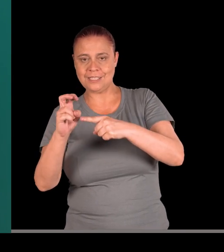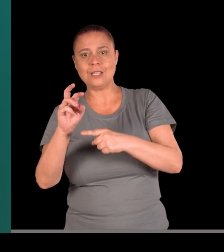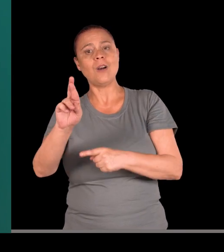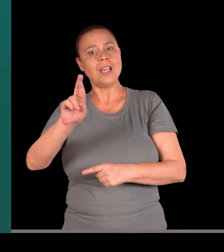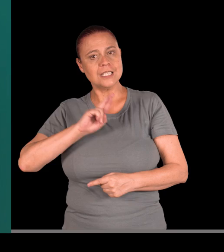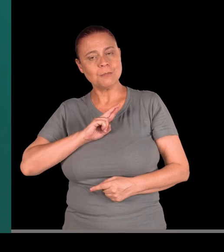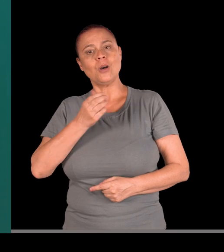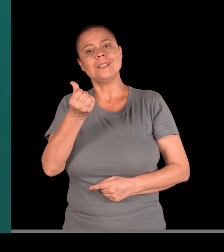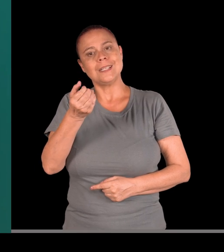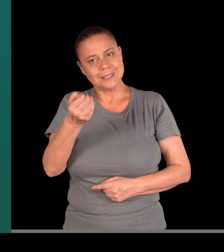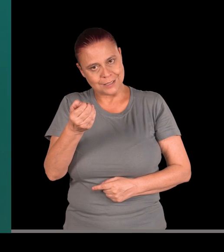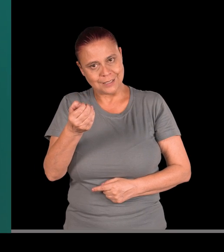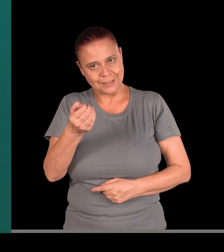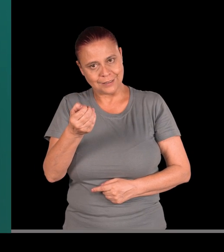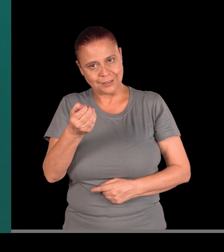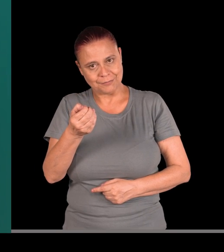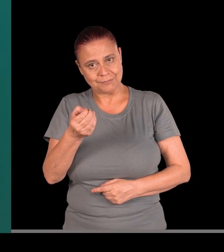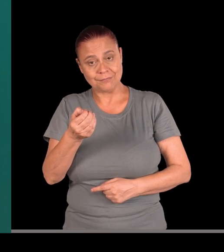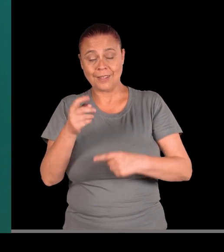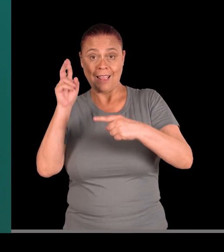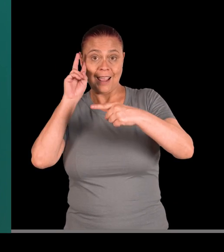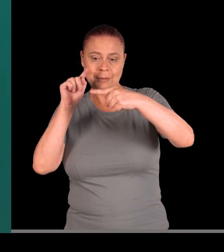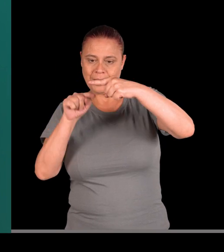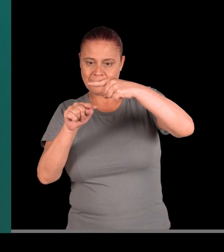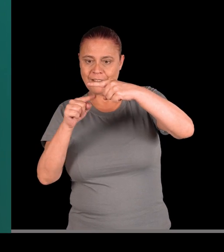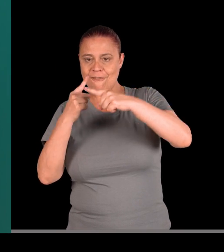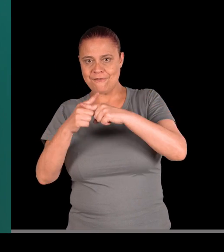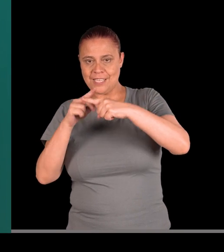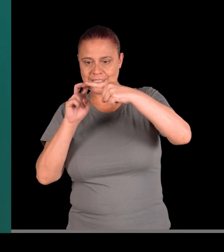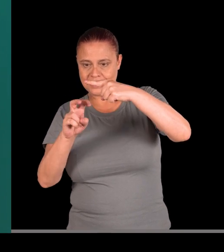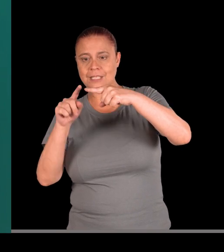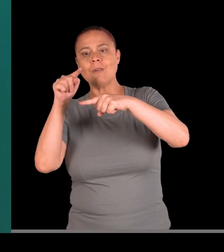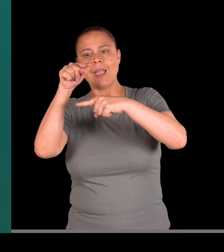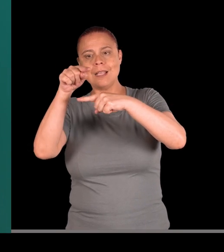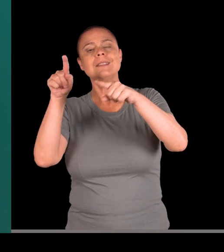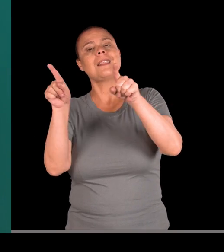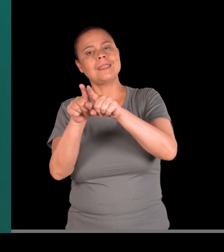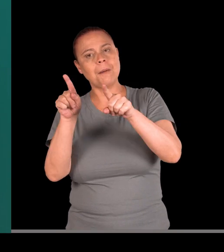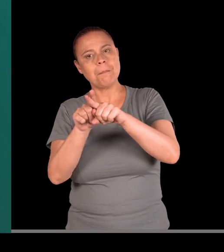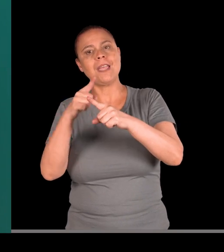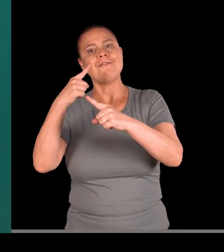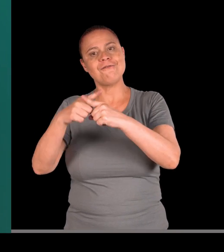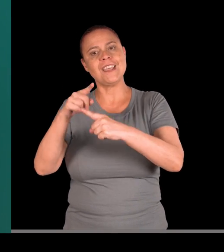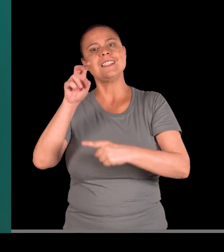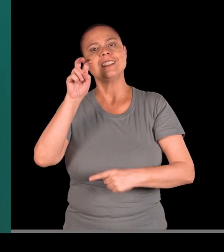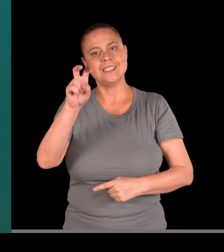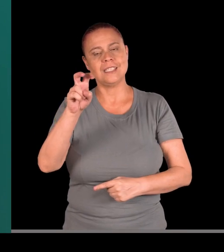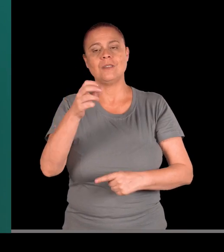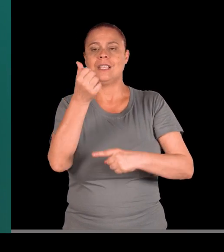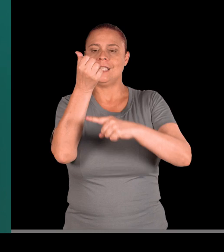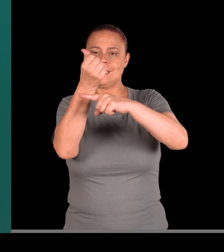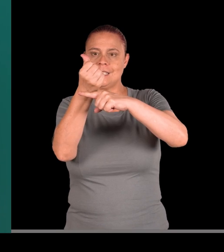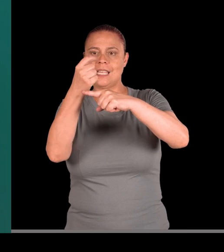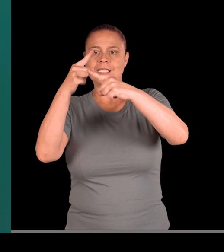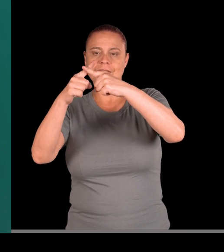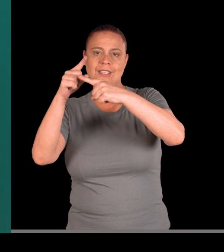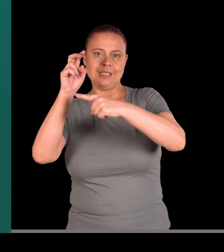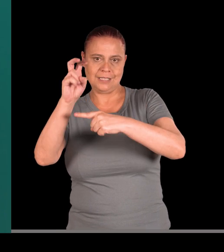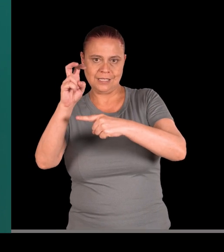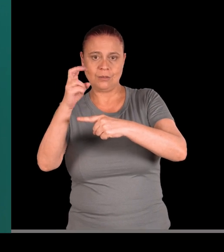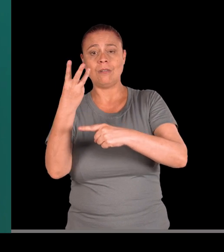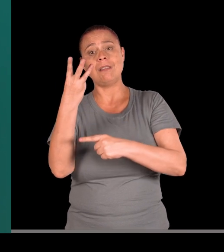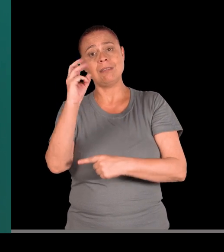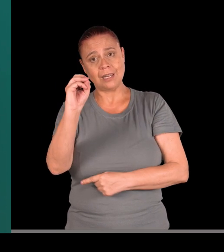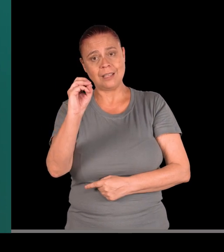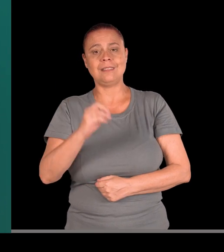60. Se eu multiplico o denominador por 5, o numerador também. 6 vezes